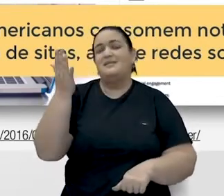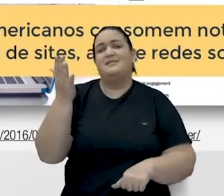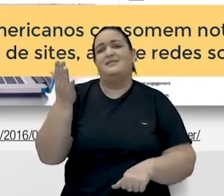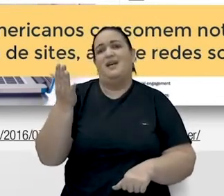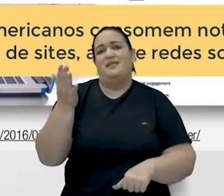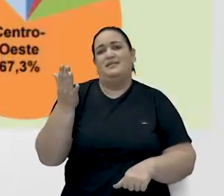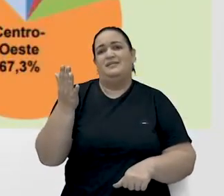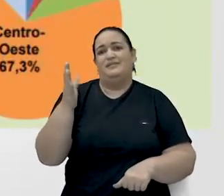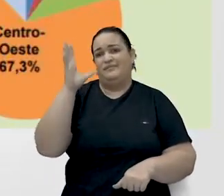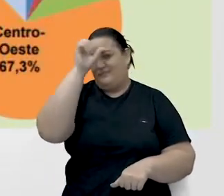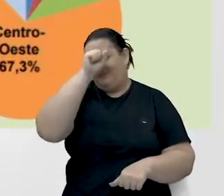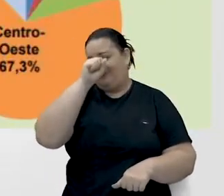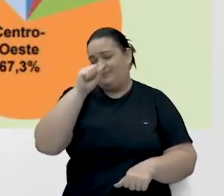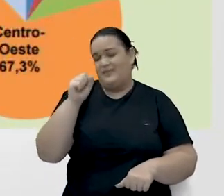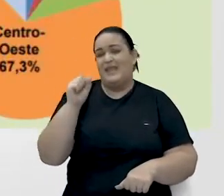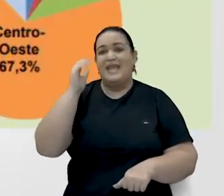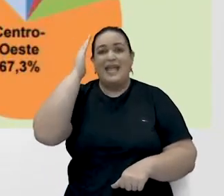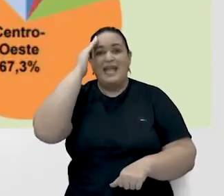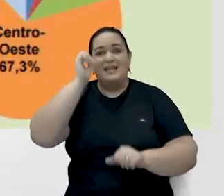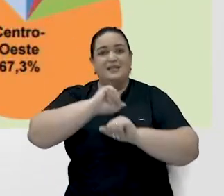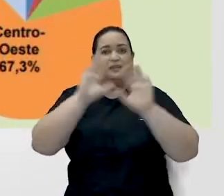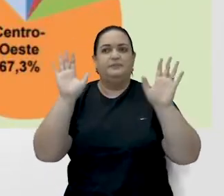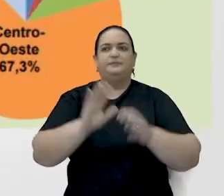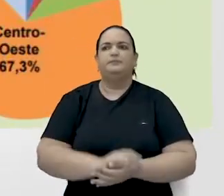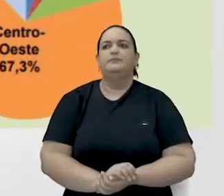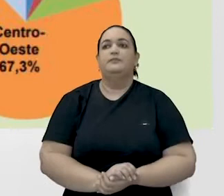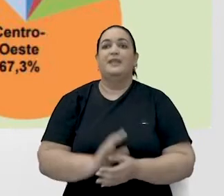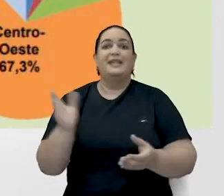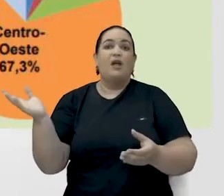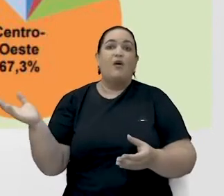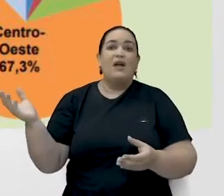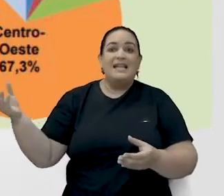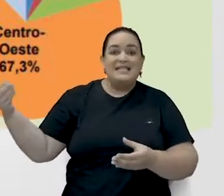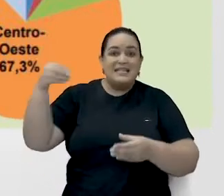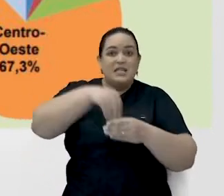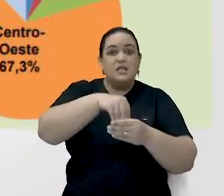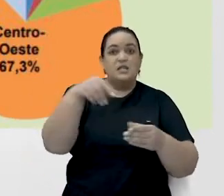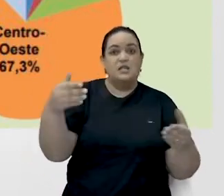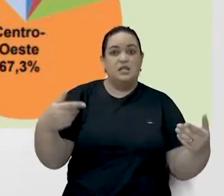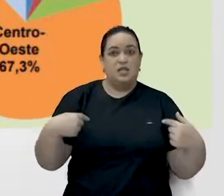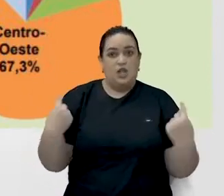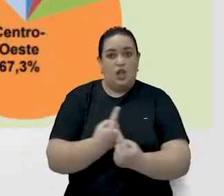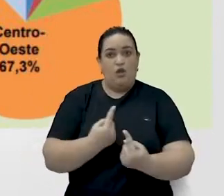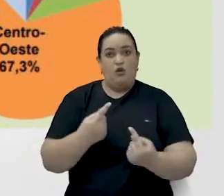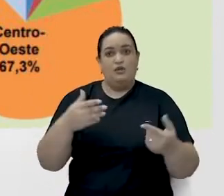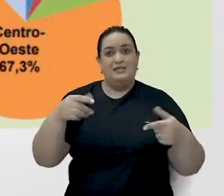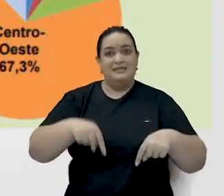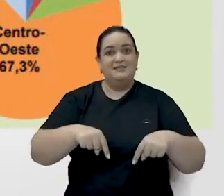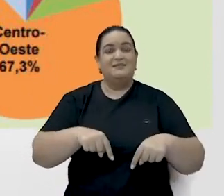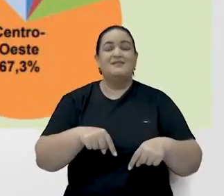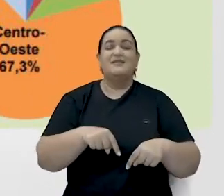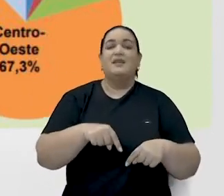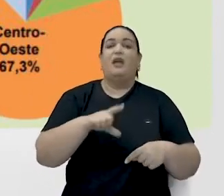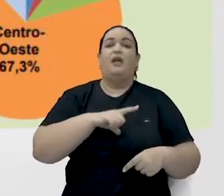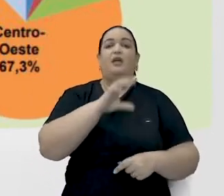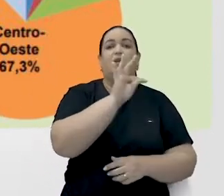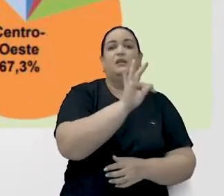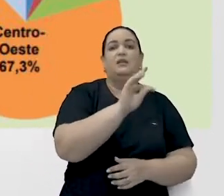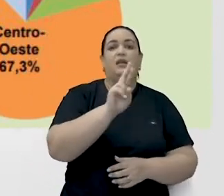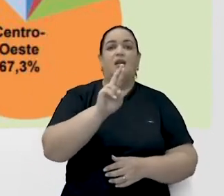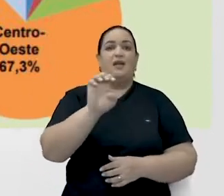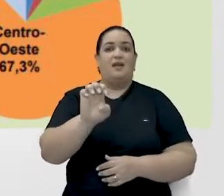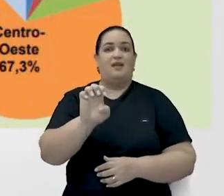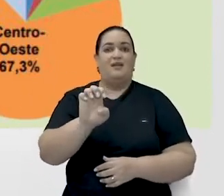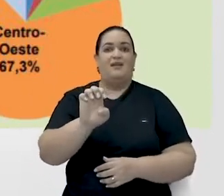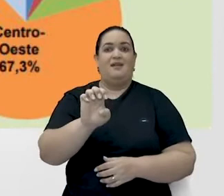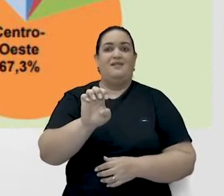usuário. E aí, trazendo para o nosso cenário, segundo o TRE, que é o Tribunal Superior